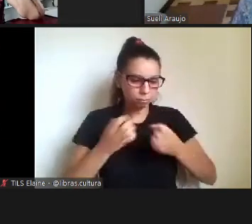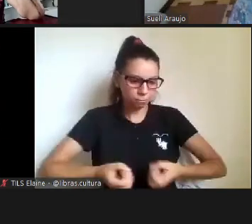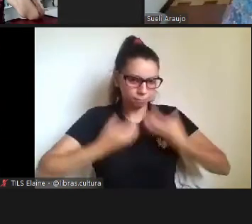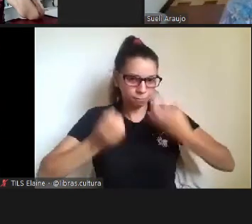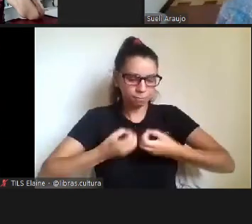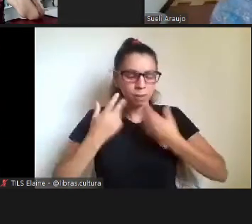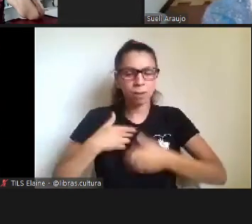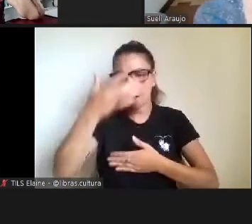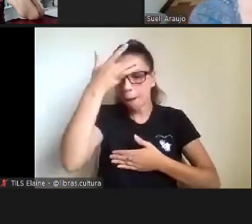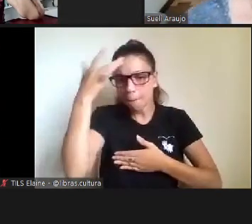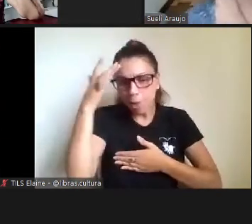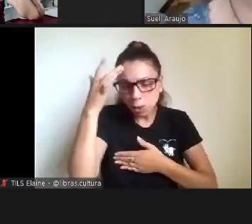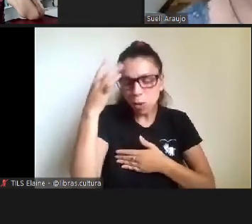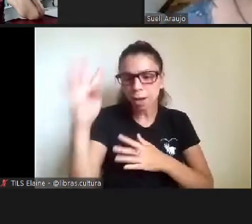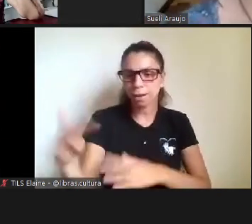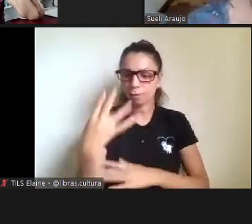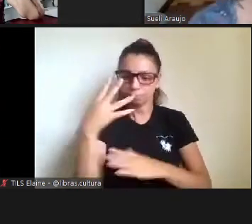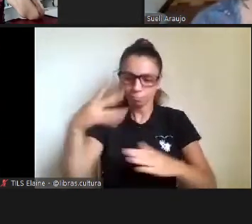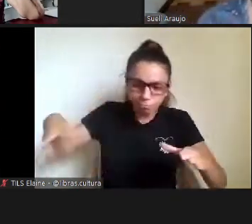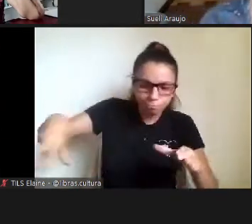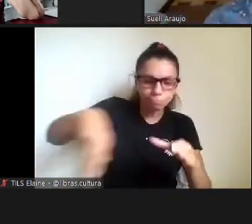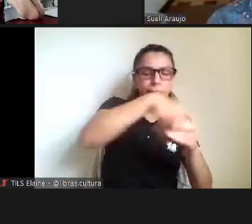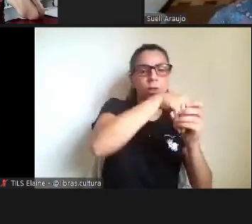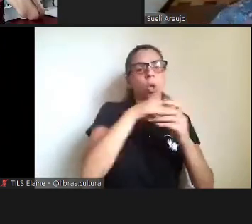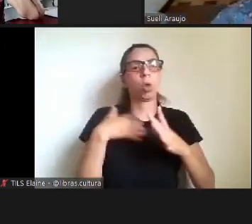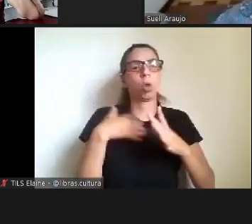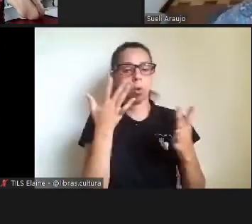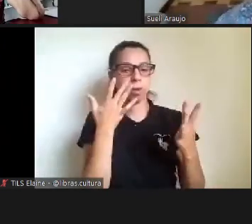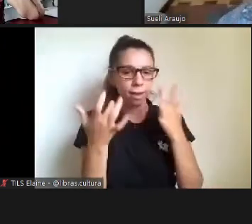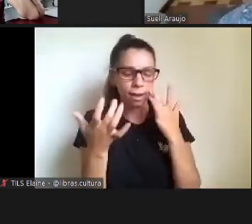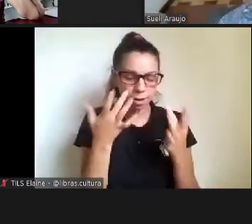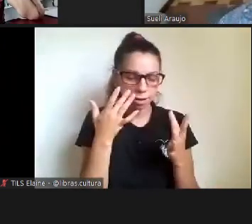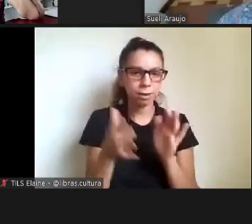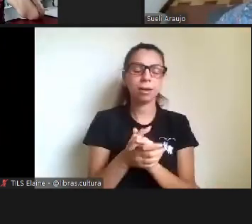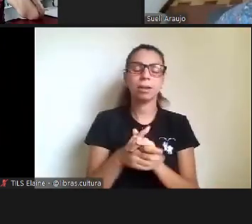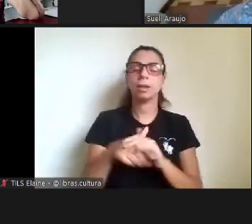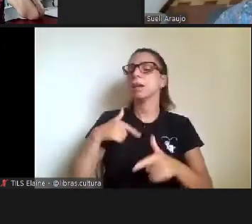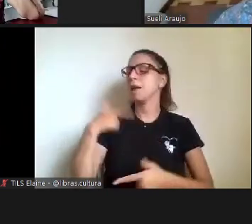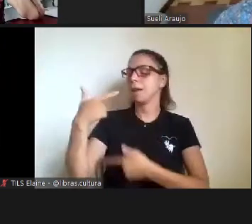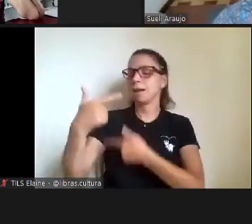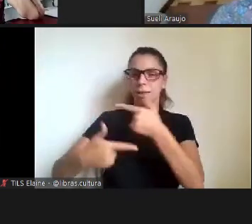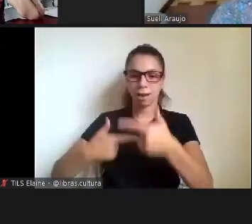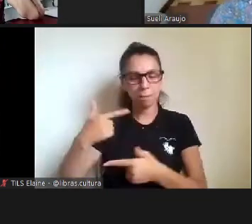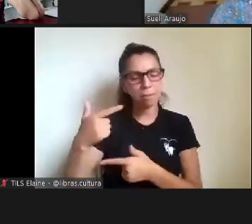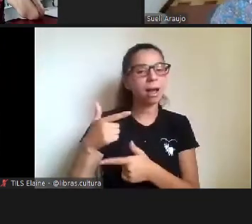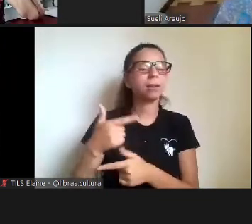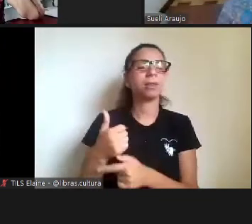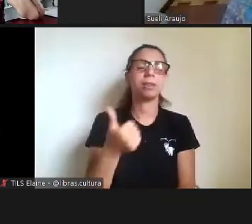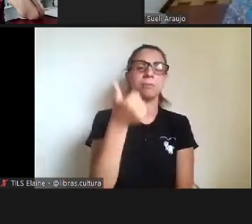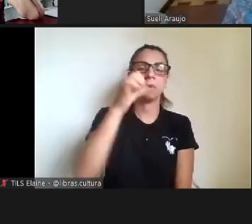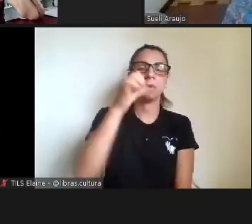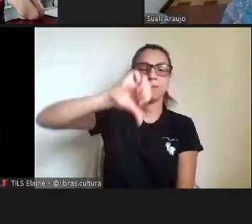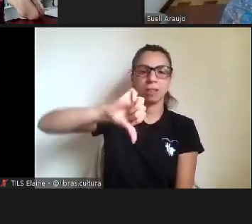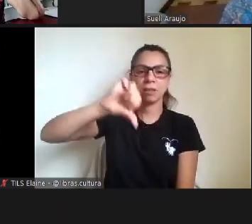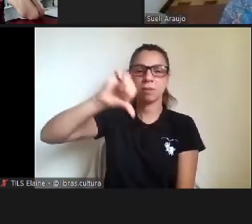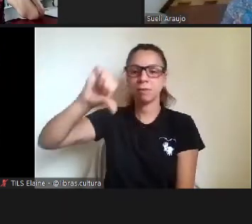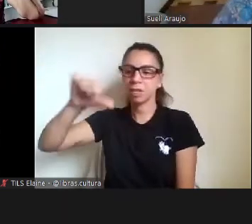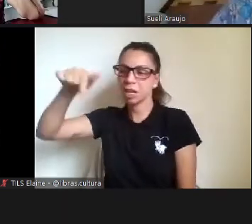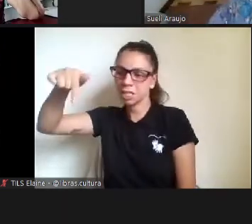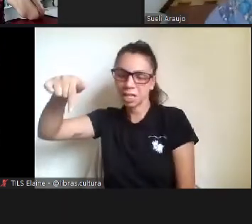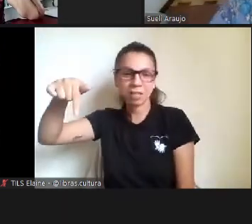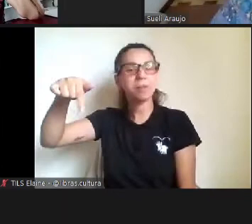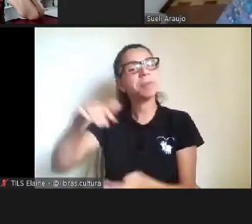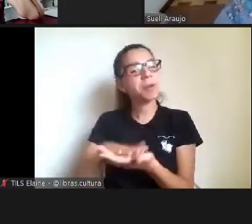na encenação. É professora do curso de artes cênicas da Unespar, FAP, desde 1997. Nós